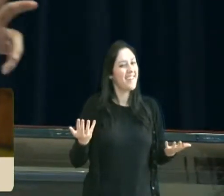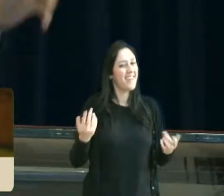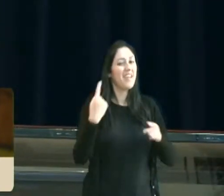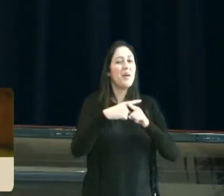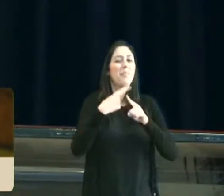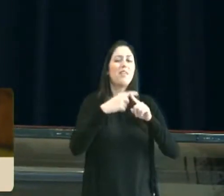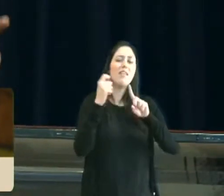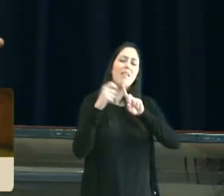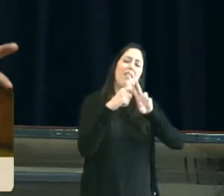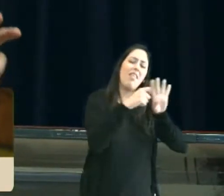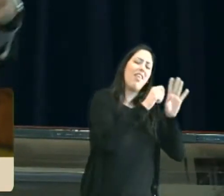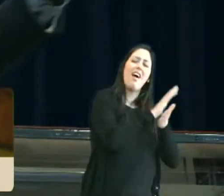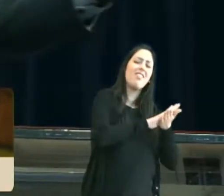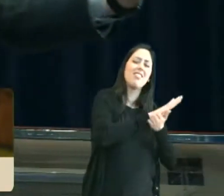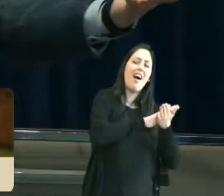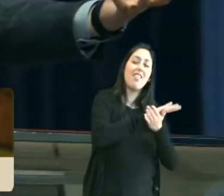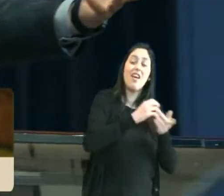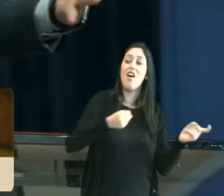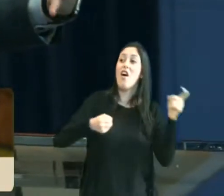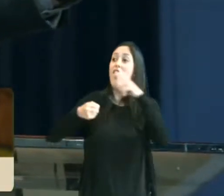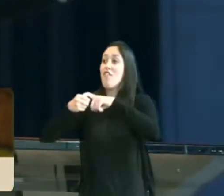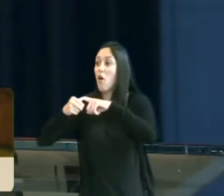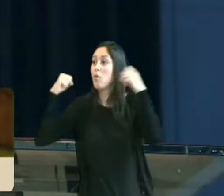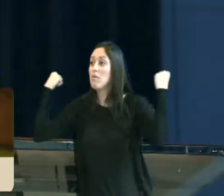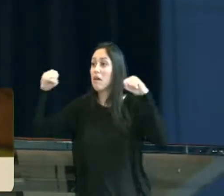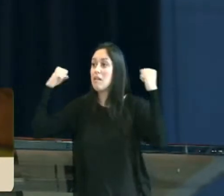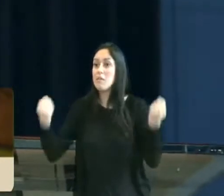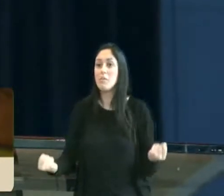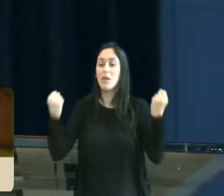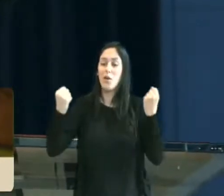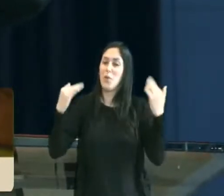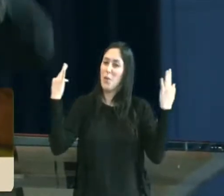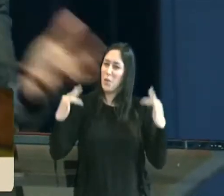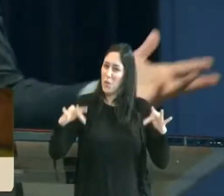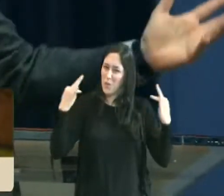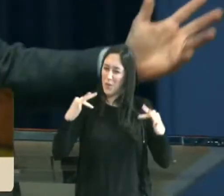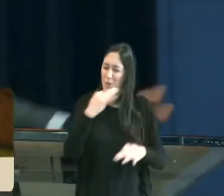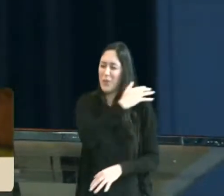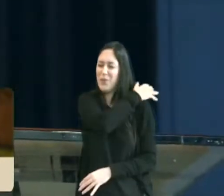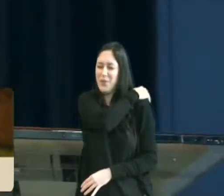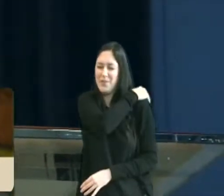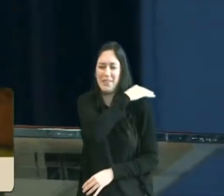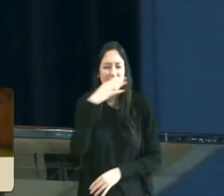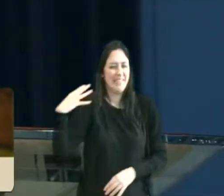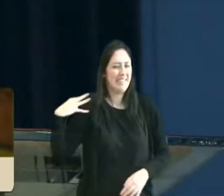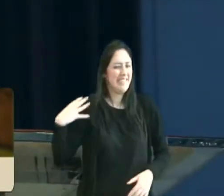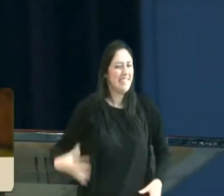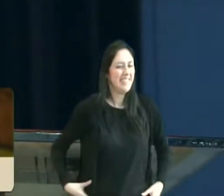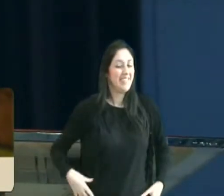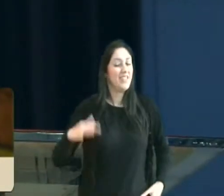dá arrepio. As demandas são, parece que, enormes,